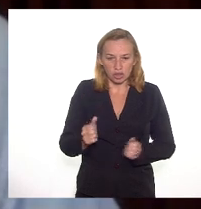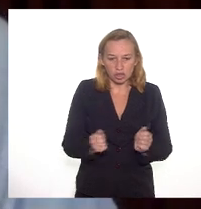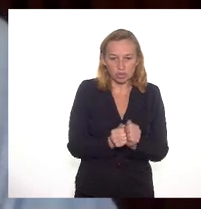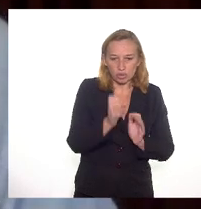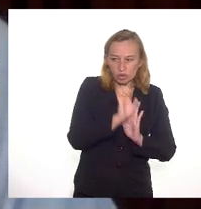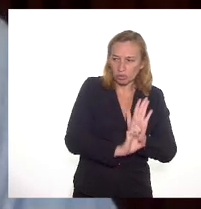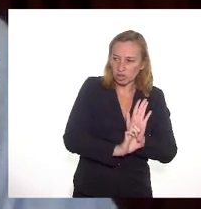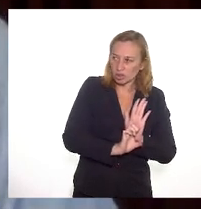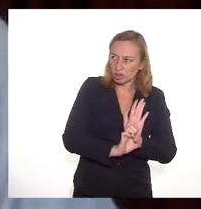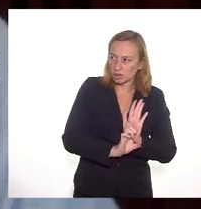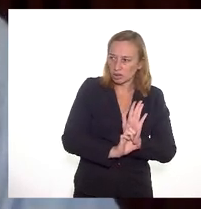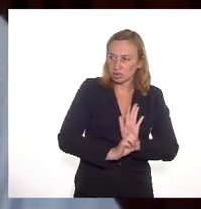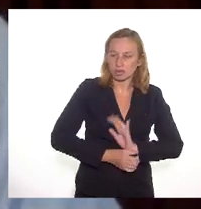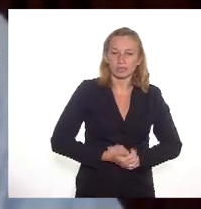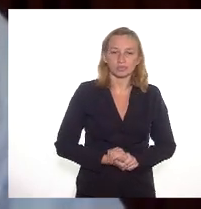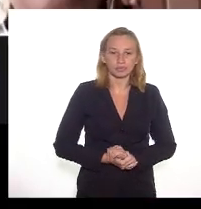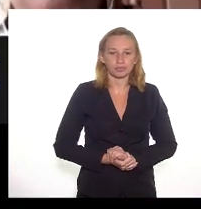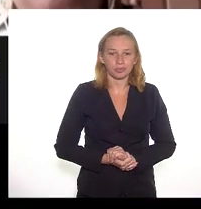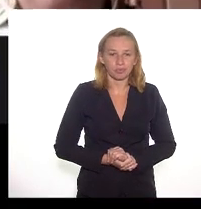emendas.